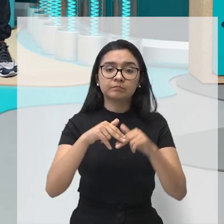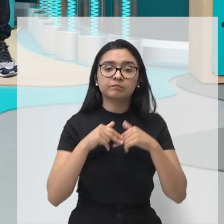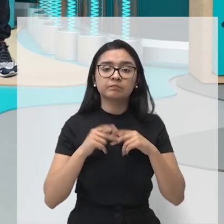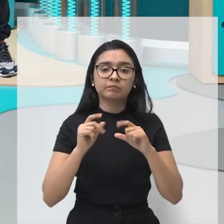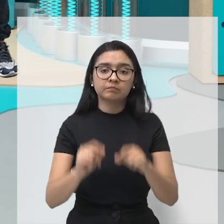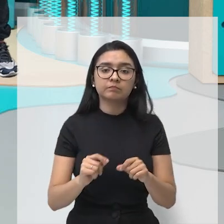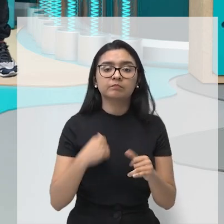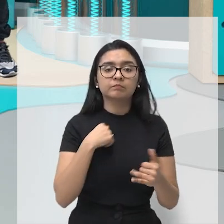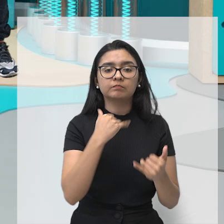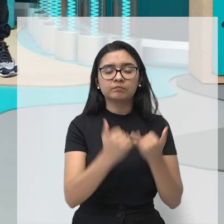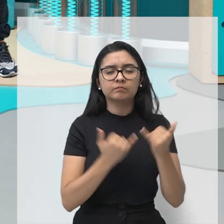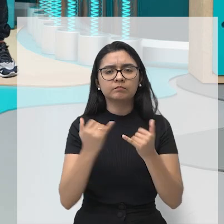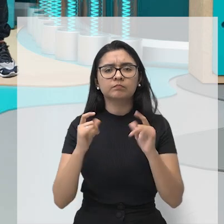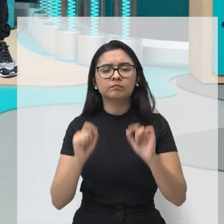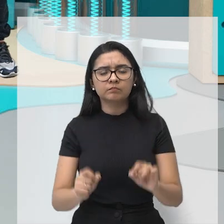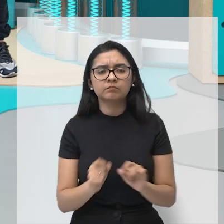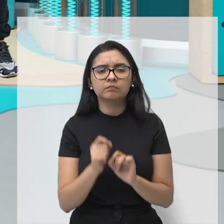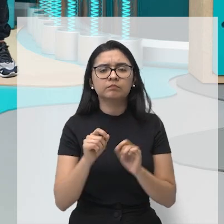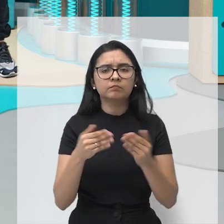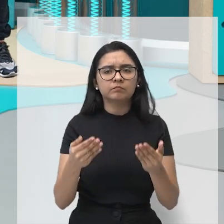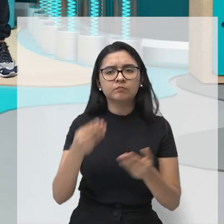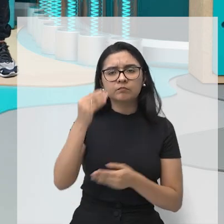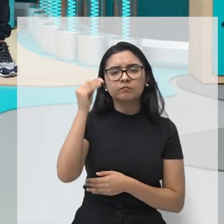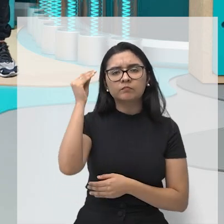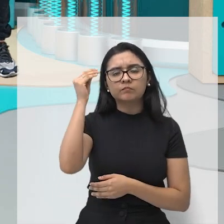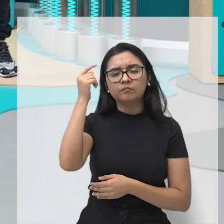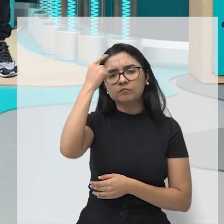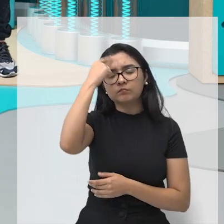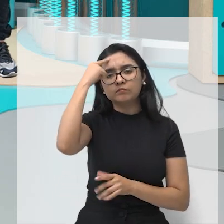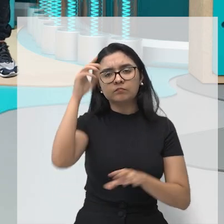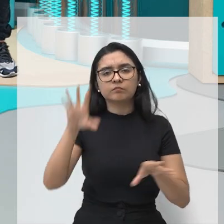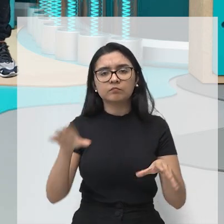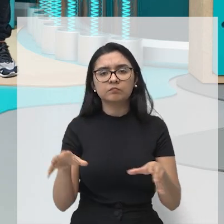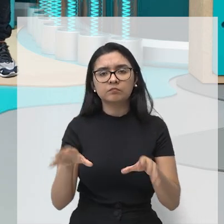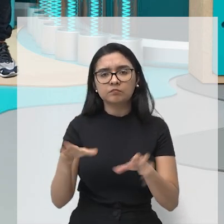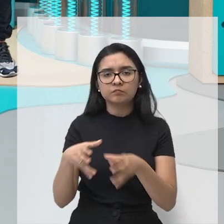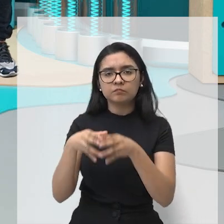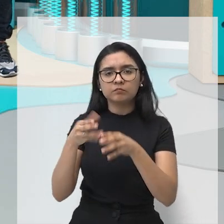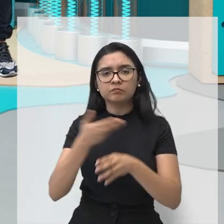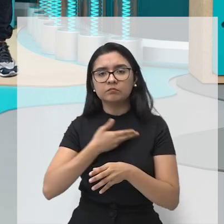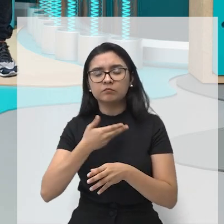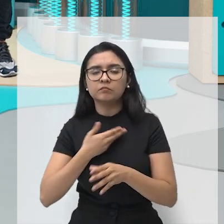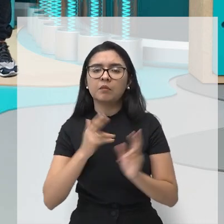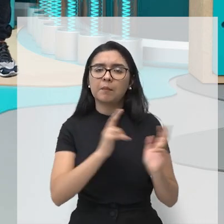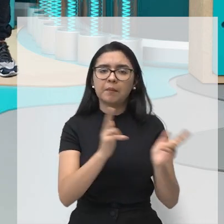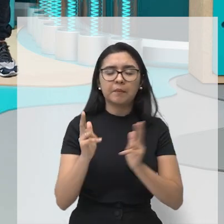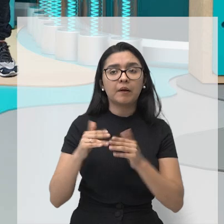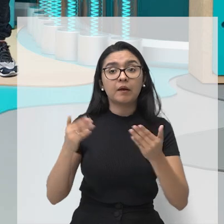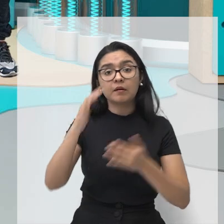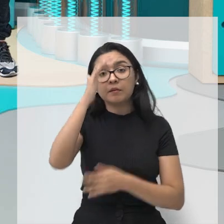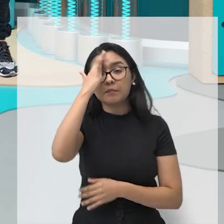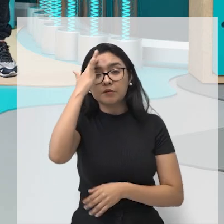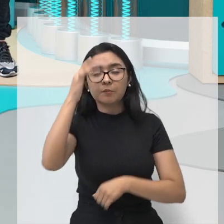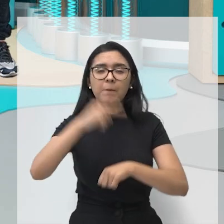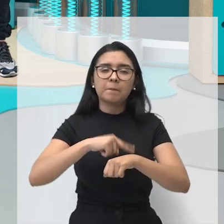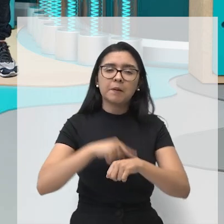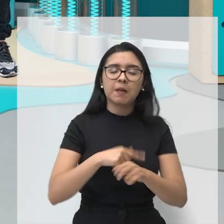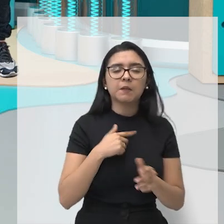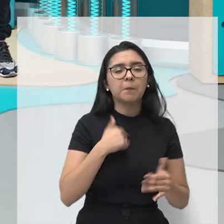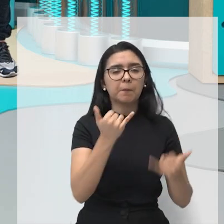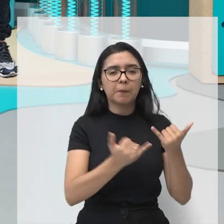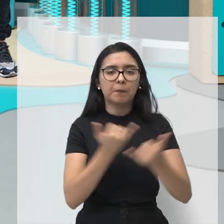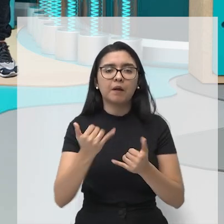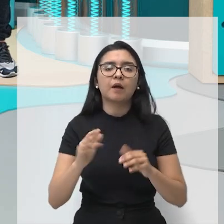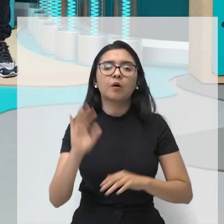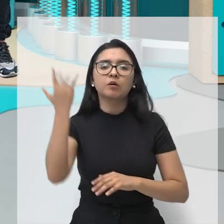são jogos que a gente pensa, projeta, se programa ali entre os amigos, né? Para ir se divertir. Aí imagina que da diversão